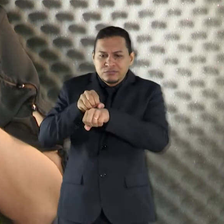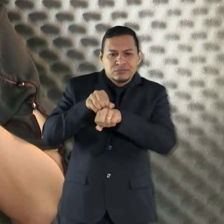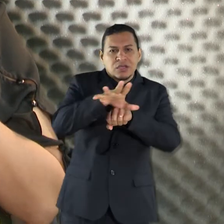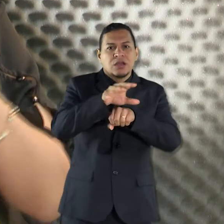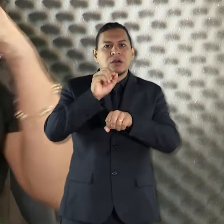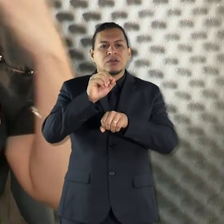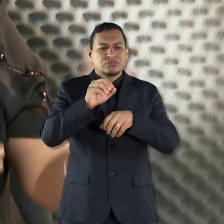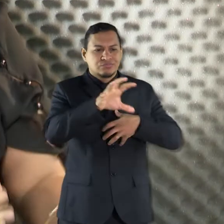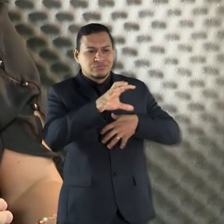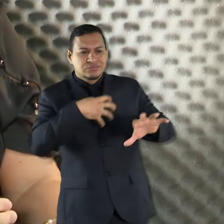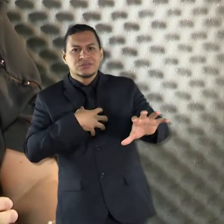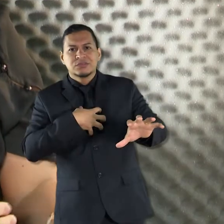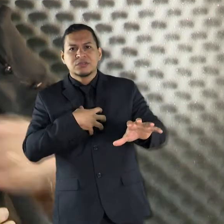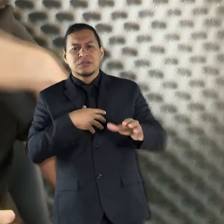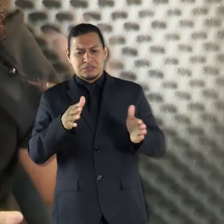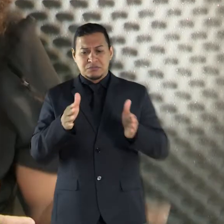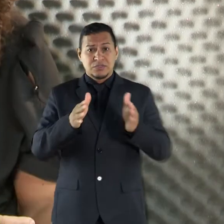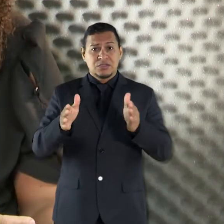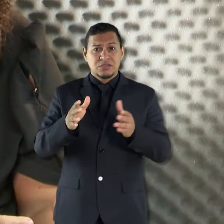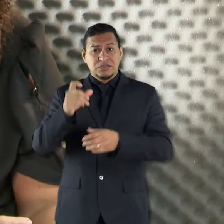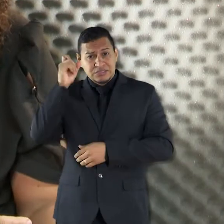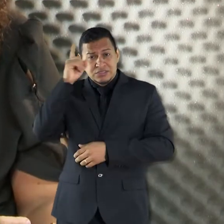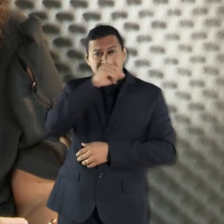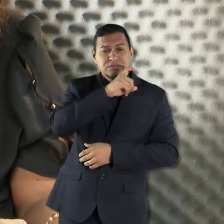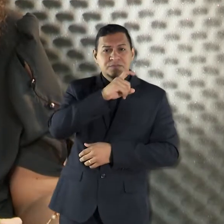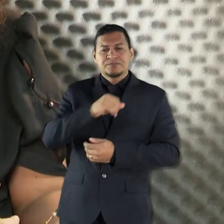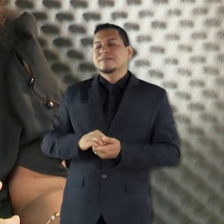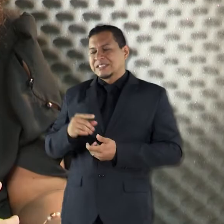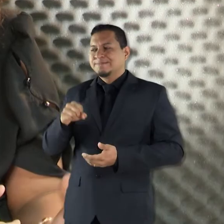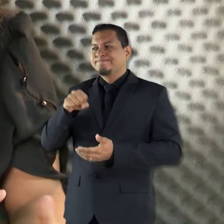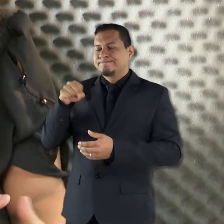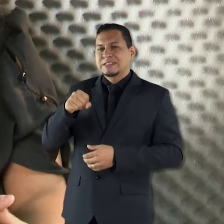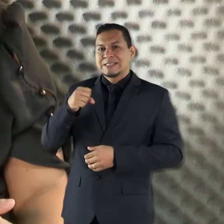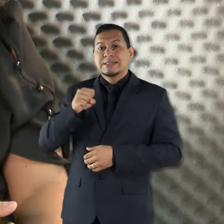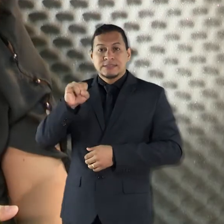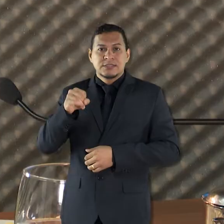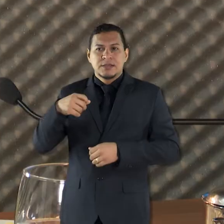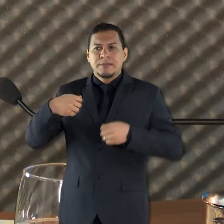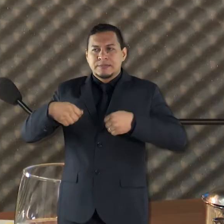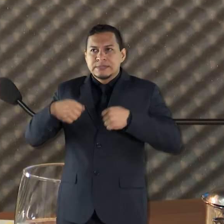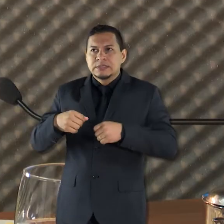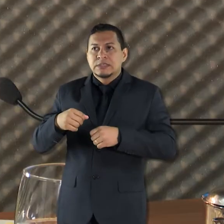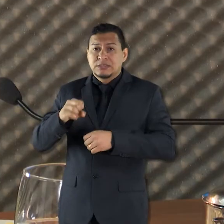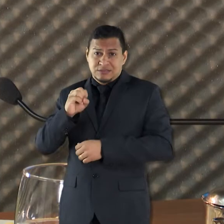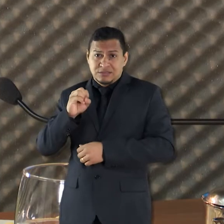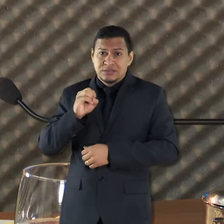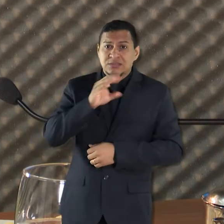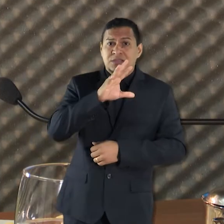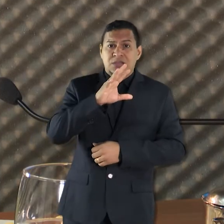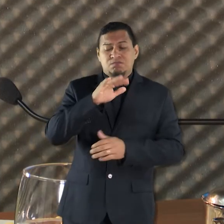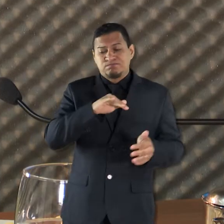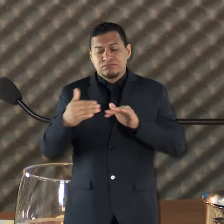né? Porque outros estão passando agora por esse momento de susto, né? Que o senhor passou. É difícil, e se tiver que ir, assim, aceitar a vontade de